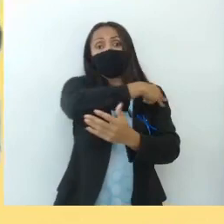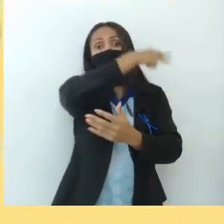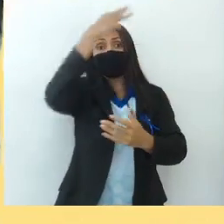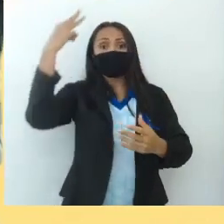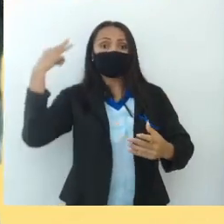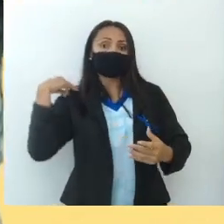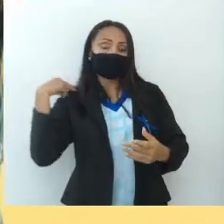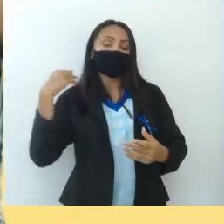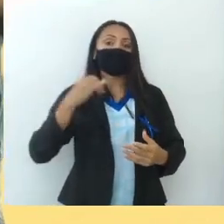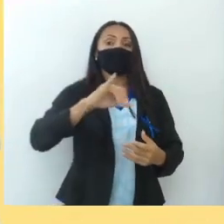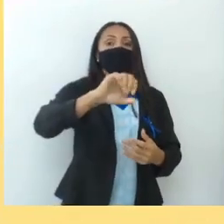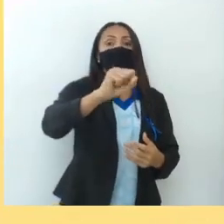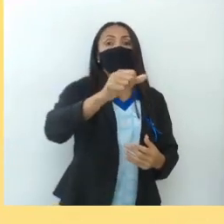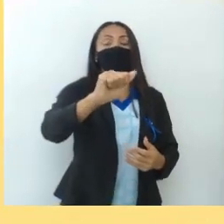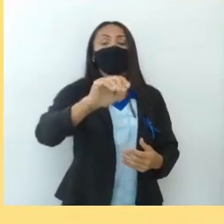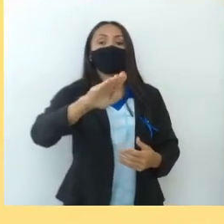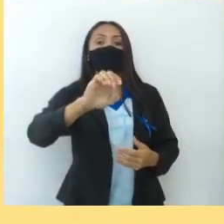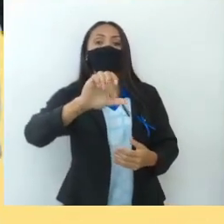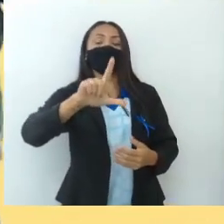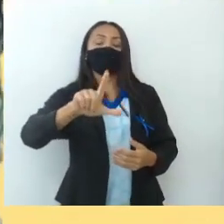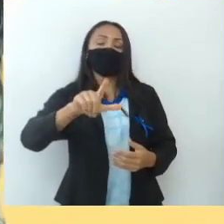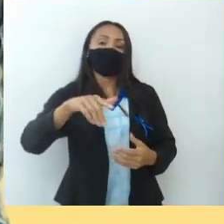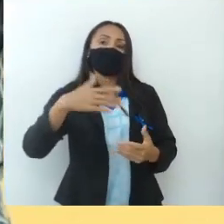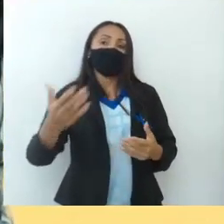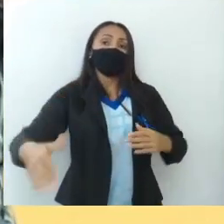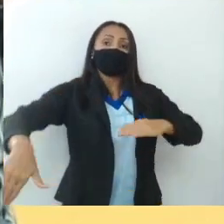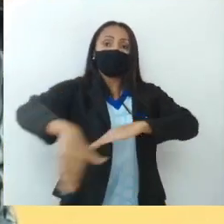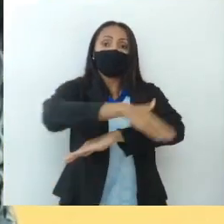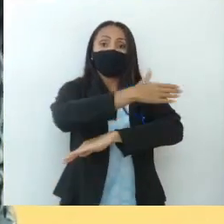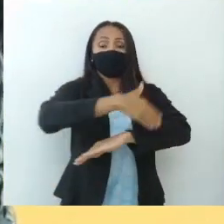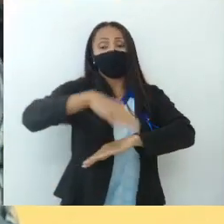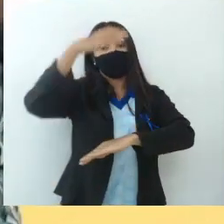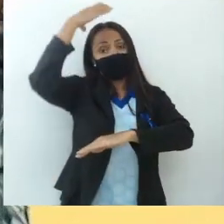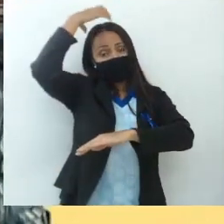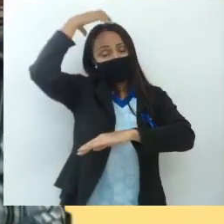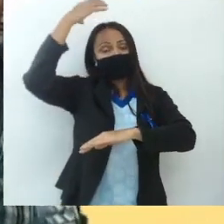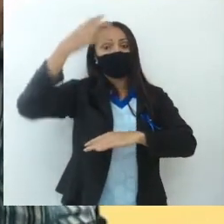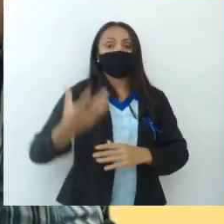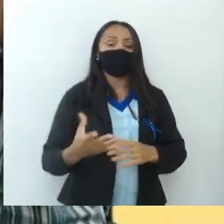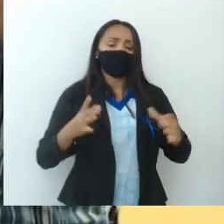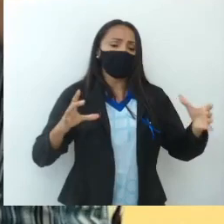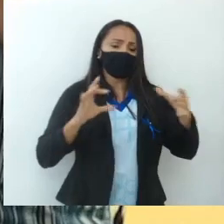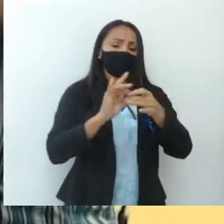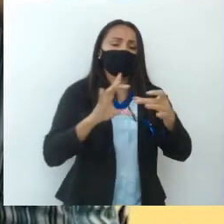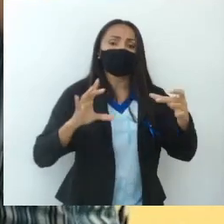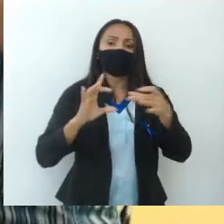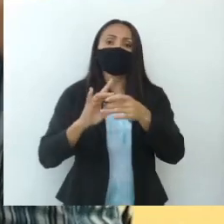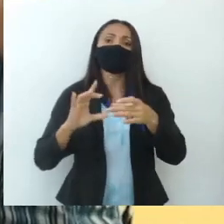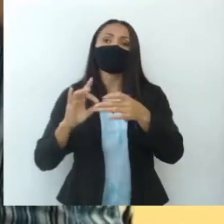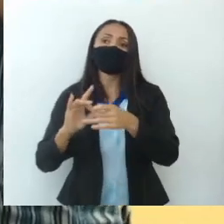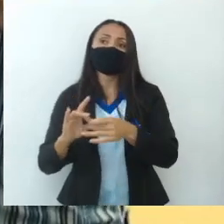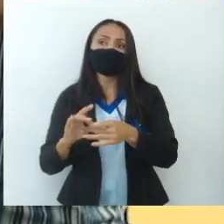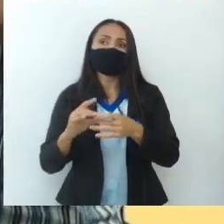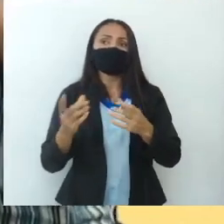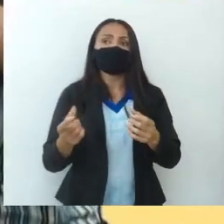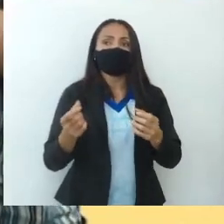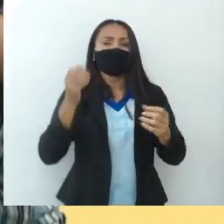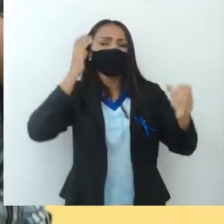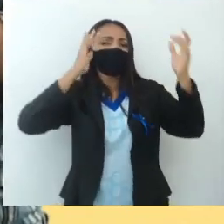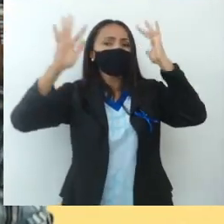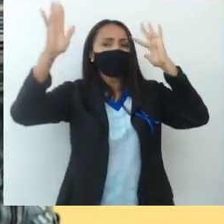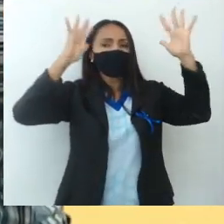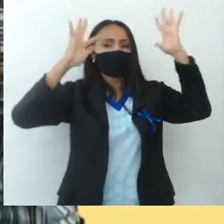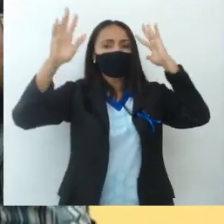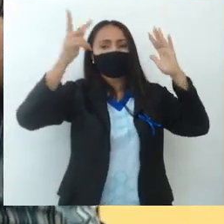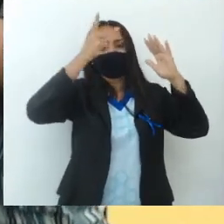a outra rua é Rua Princesa Isabel. Então, foi, sabe, juntando no ideário das pessoas, no imaginário, que era uma